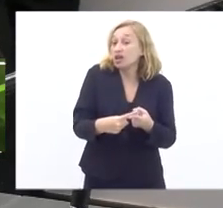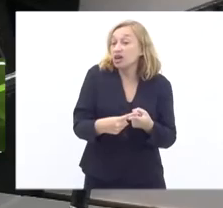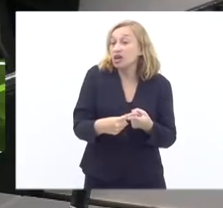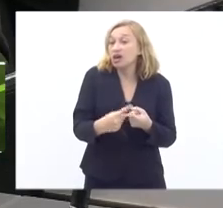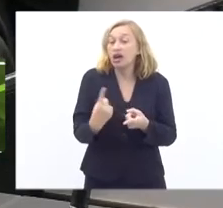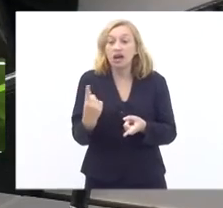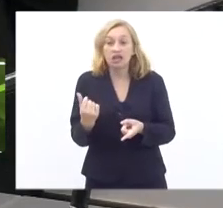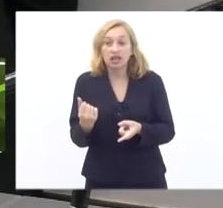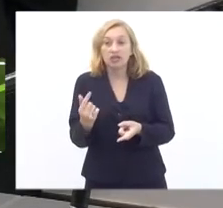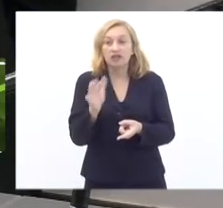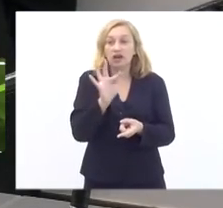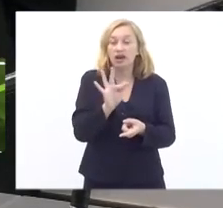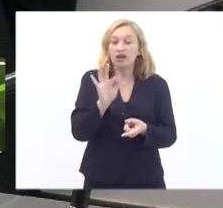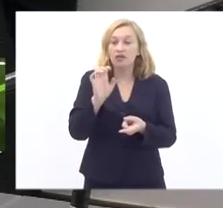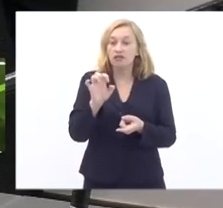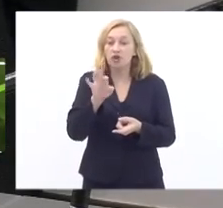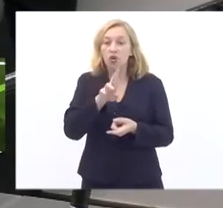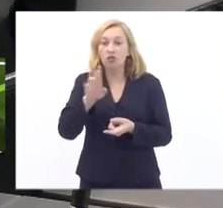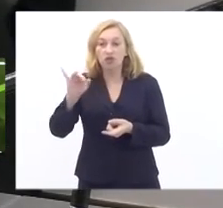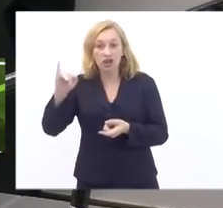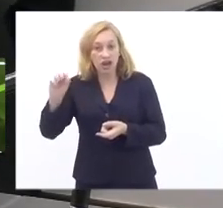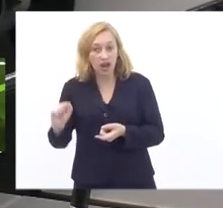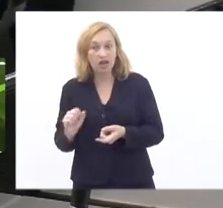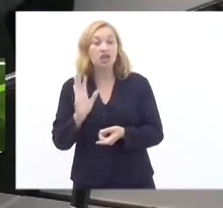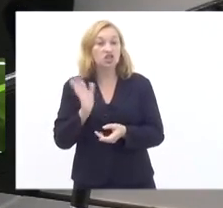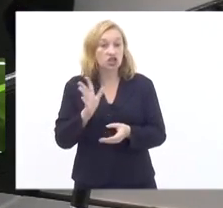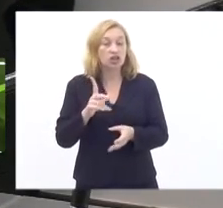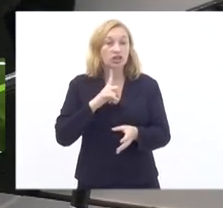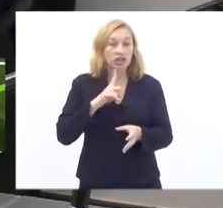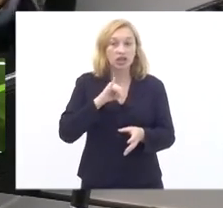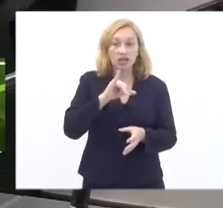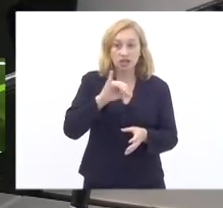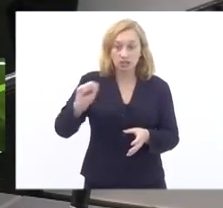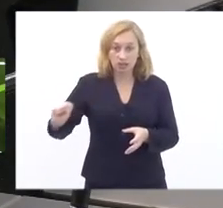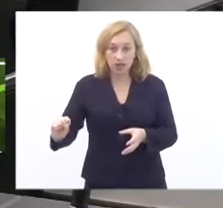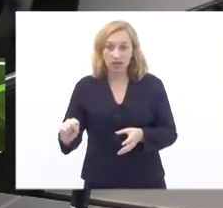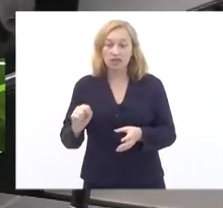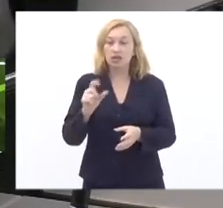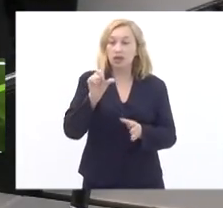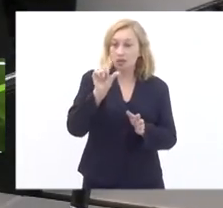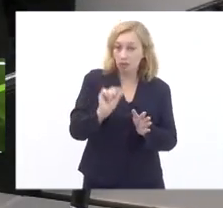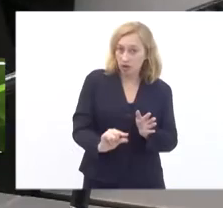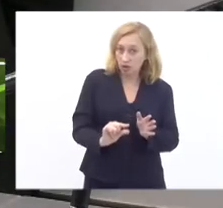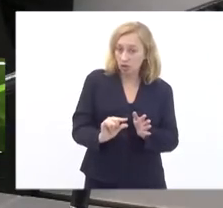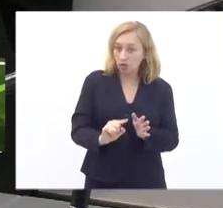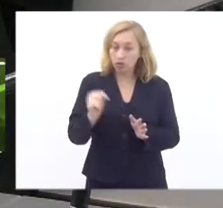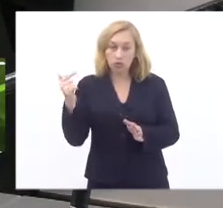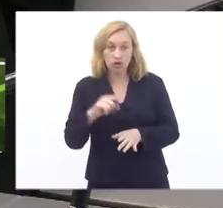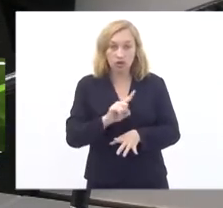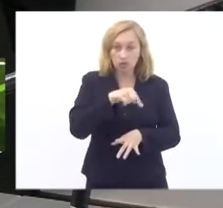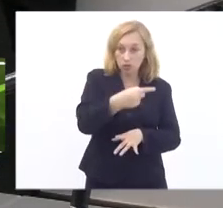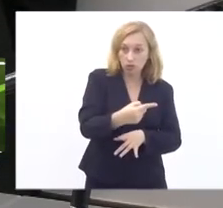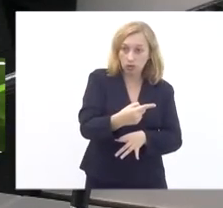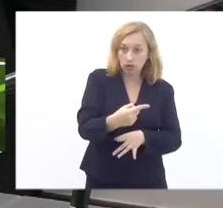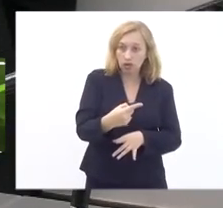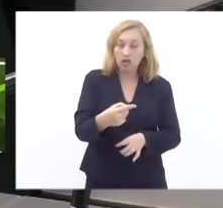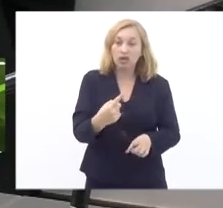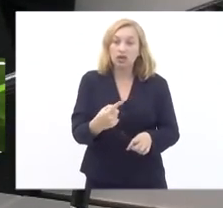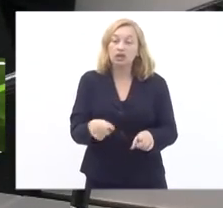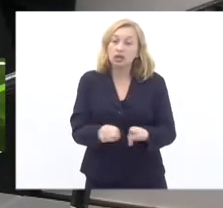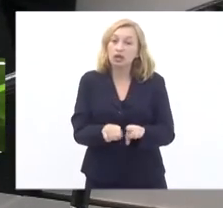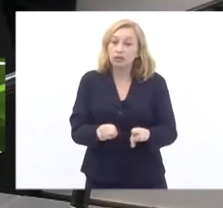tarifa ferroviária, ela já tem um ICMS menor que as alíquotas normais. Porque também seria uma